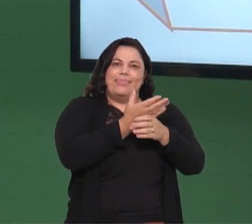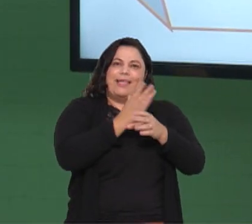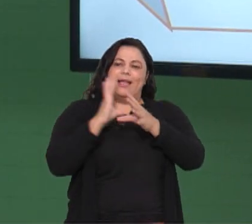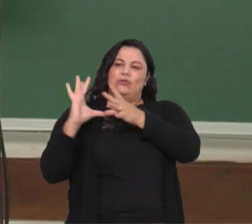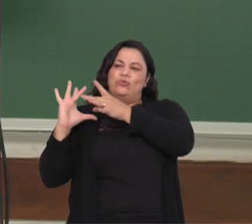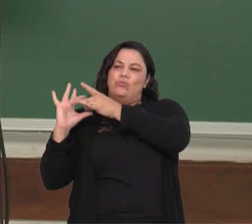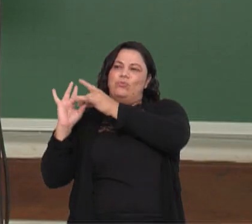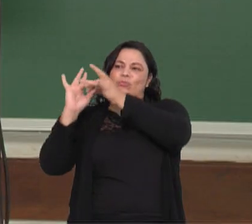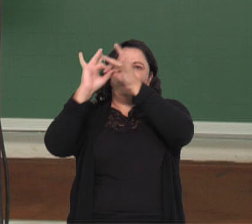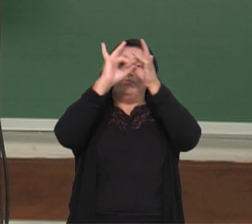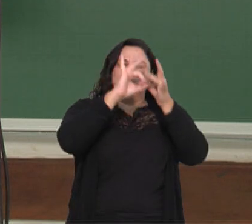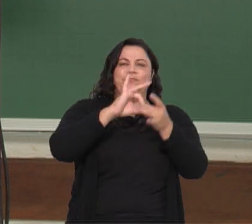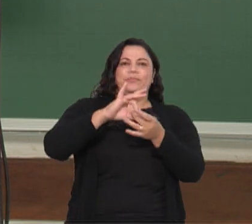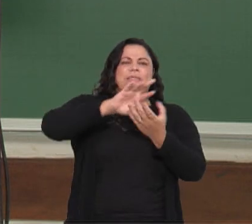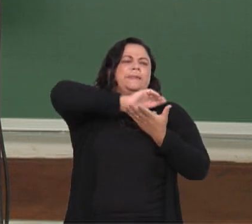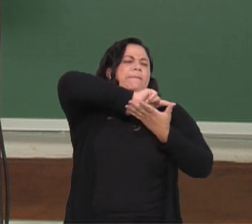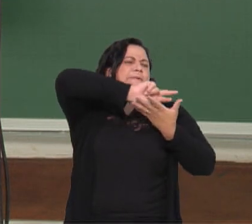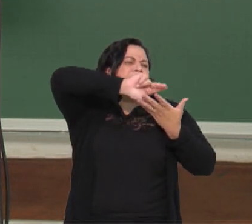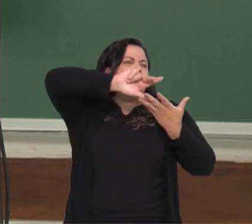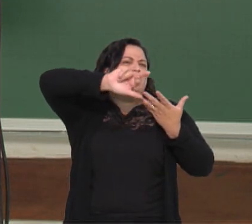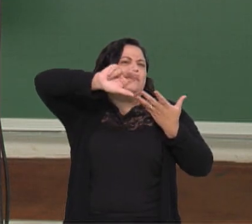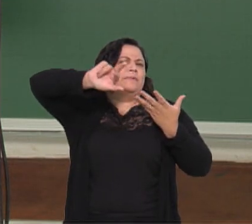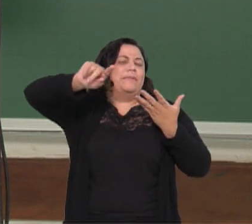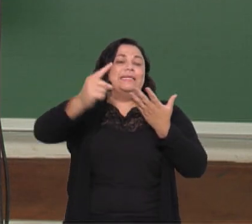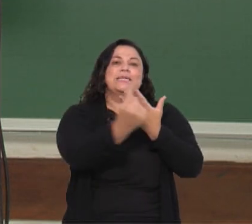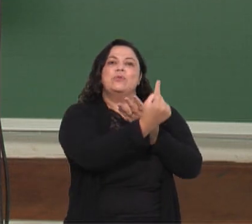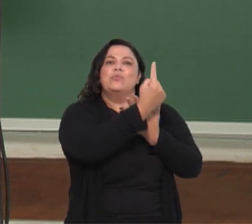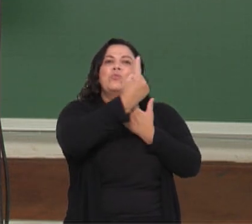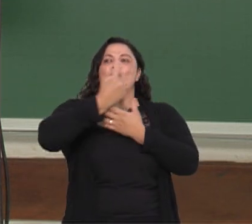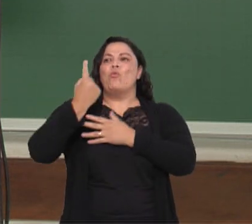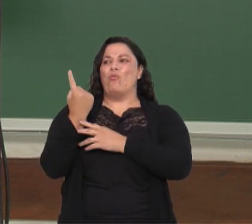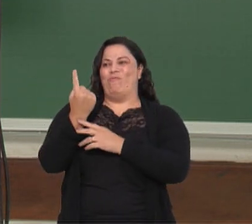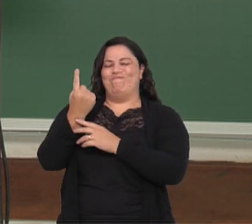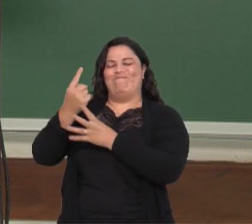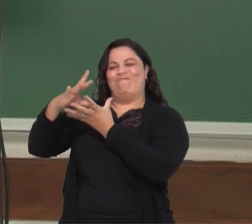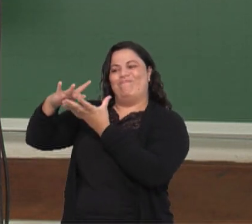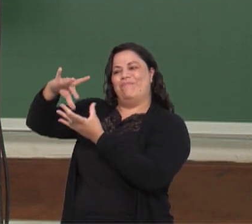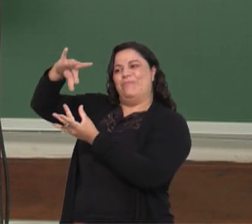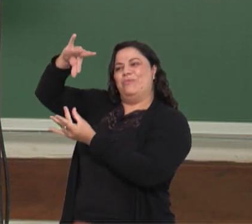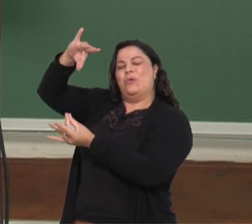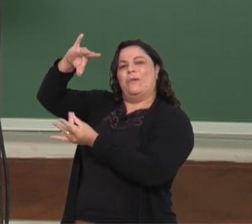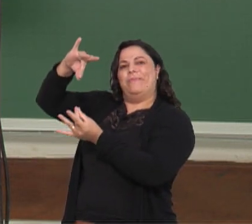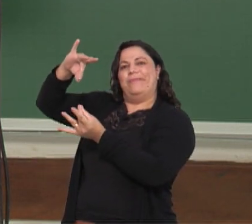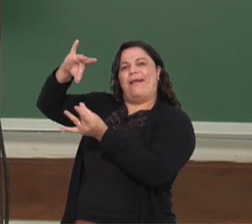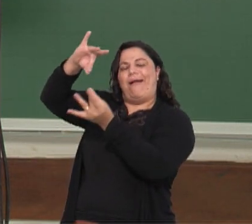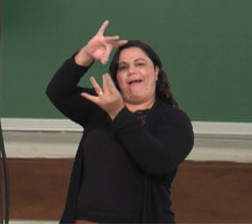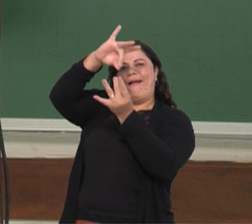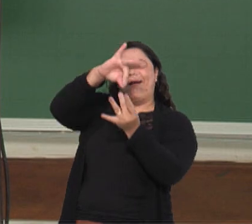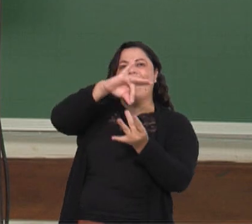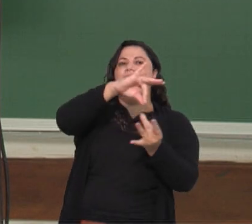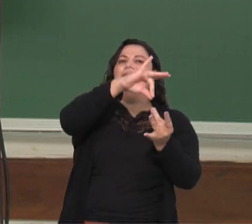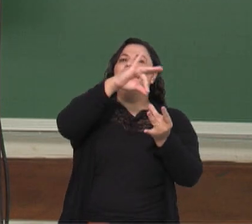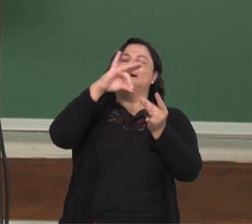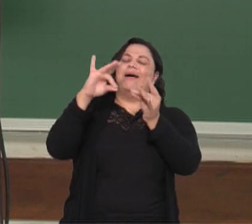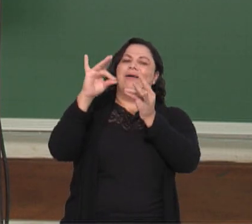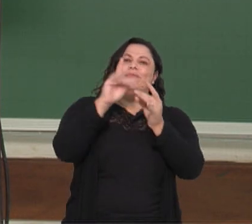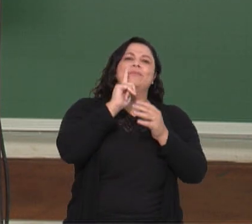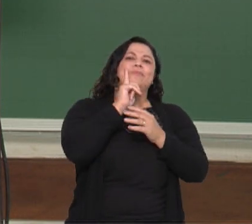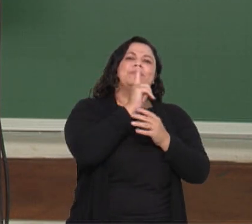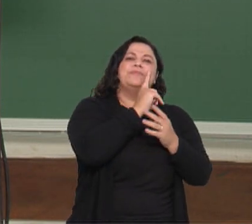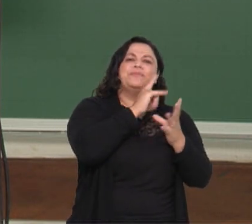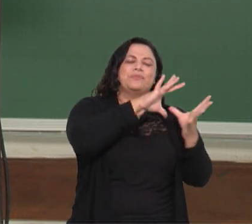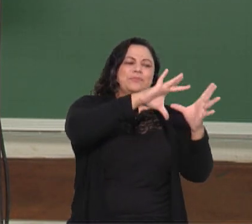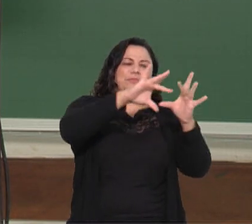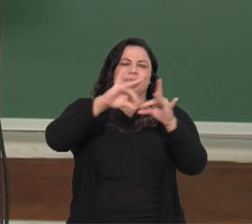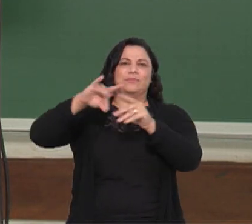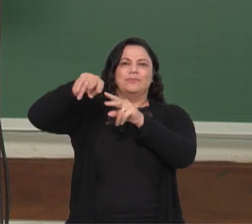apenas uma vai te completar, também está nessa explicação do banquete. É a explicação do comediante Aristófanes, onde